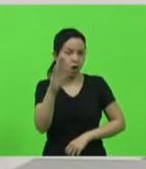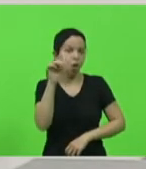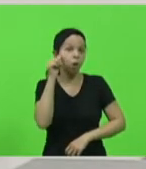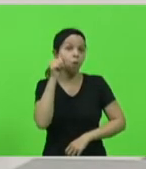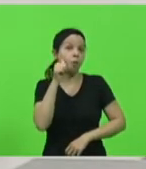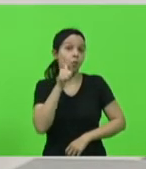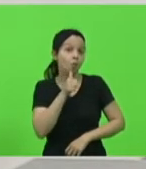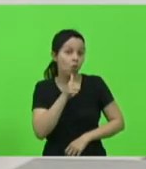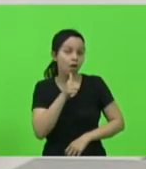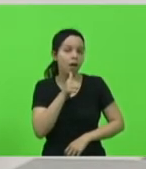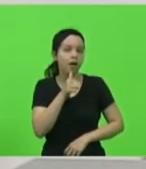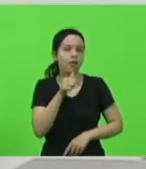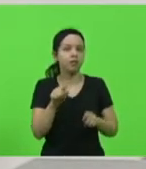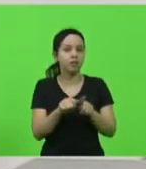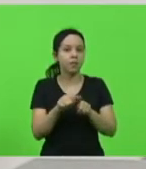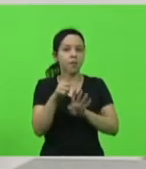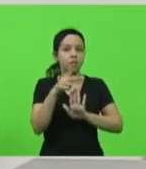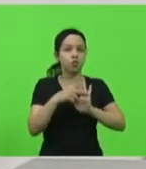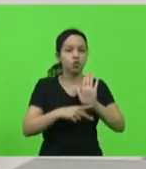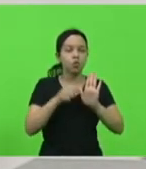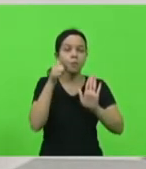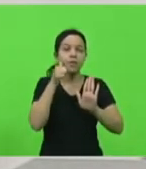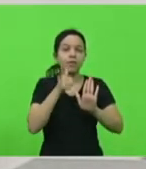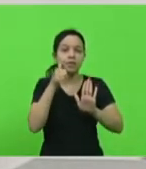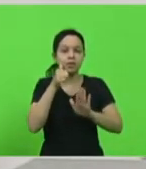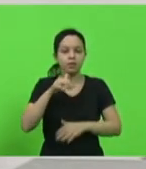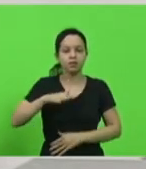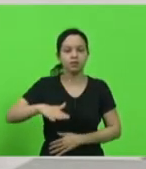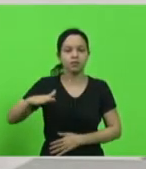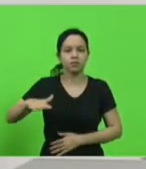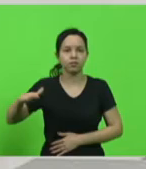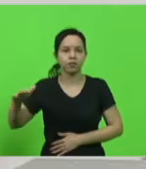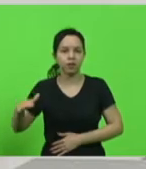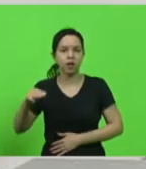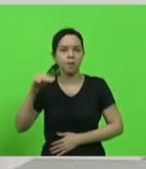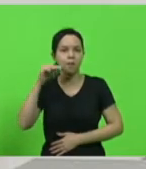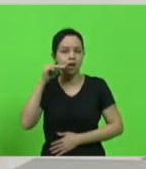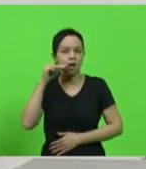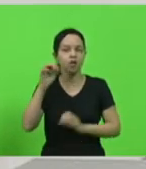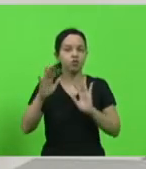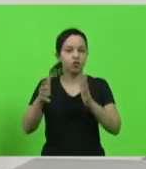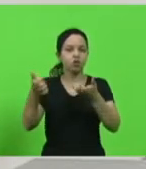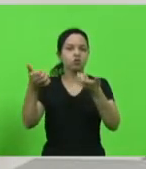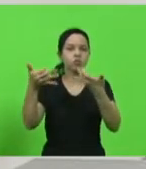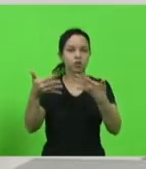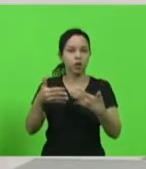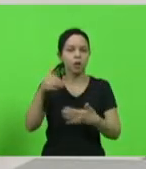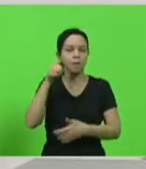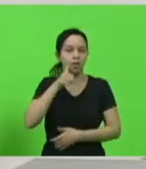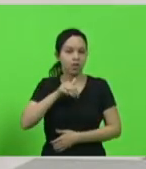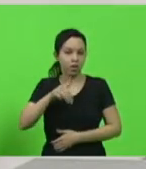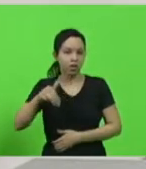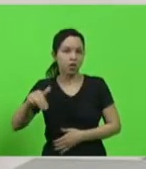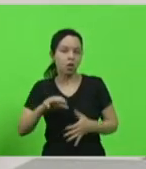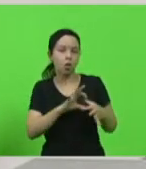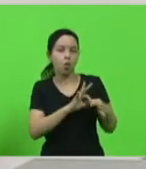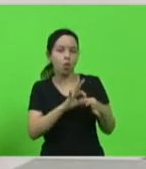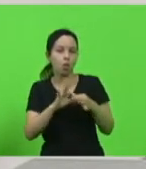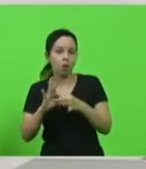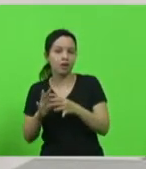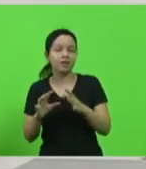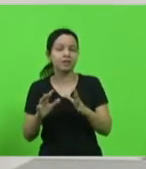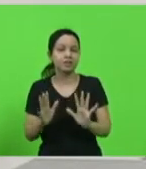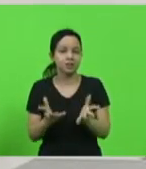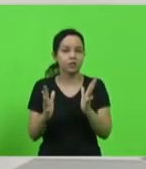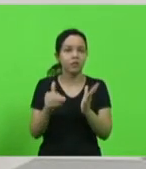Meninas, que eu estava vendo a deputada Marlene falando, né? Meninas Olímpicas, que incentiva meninas